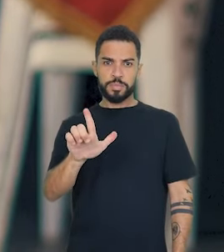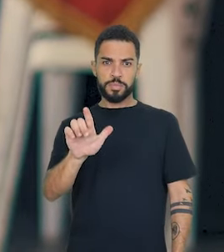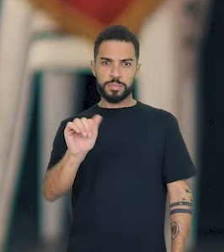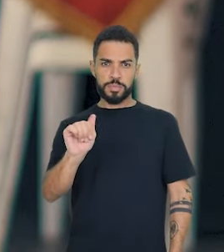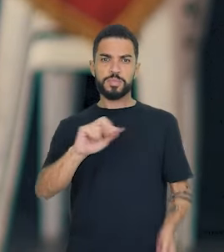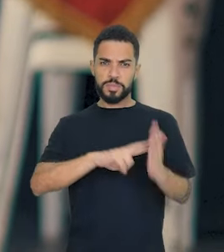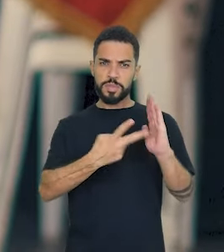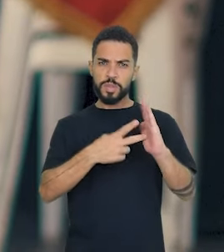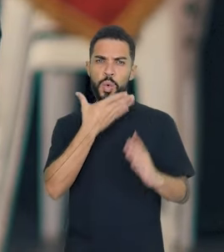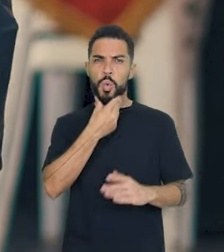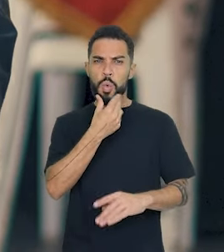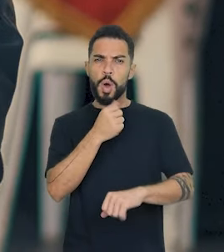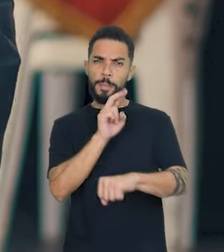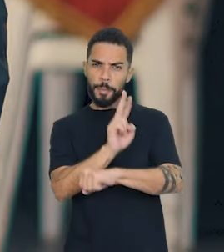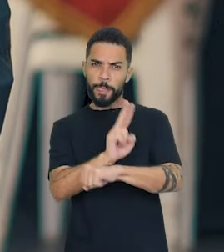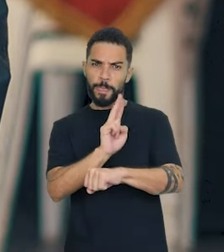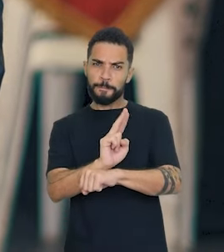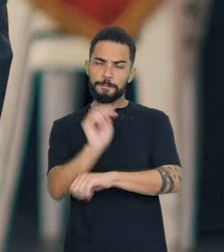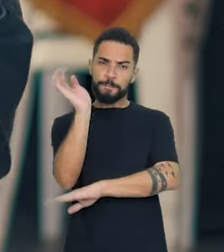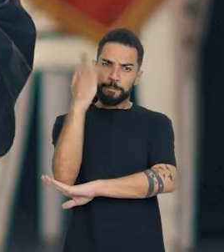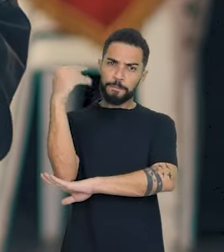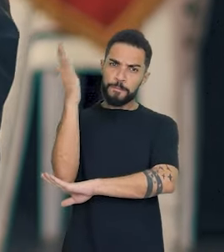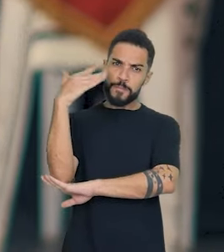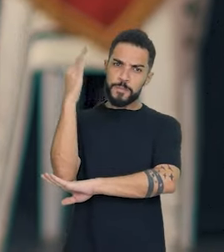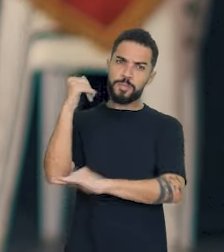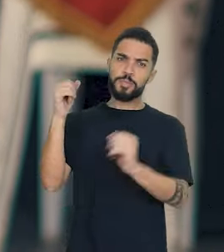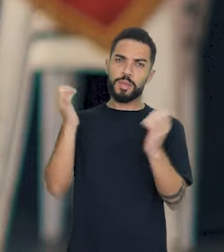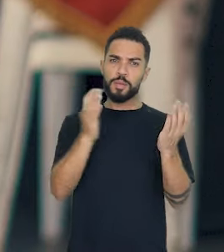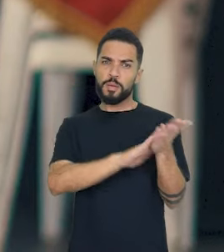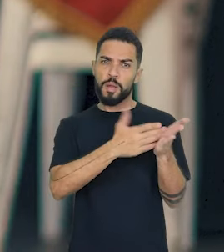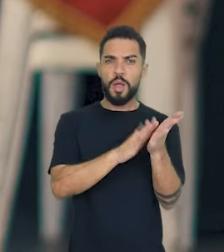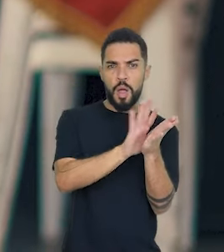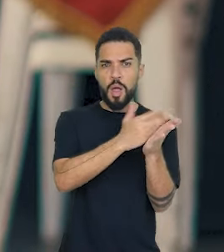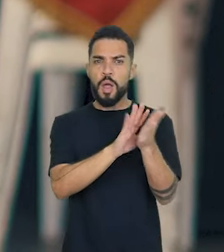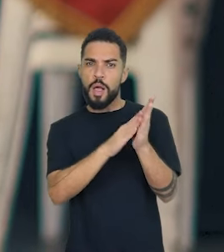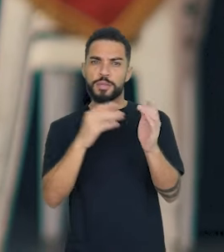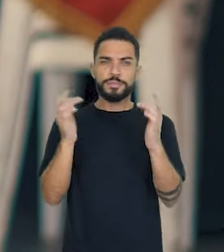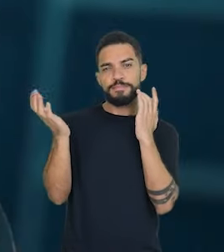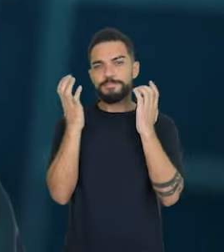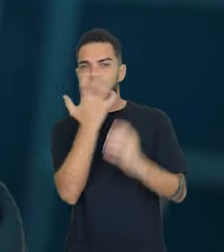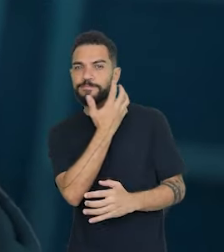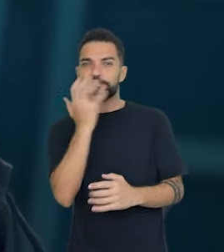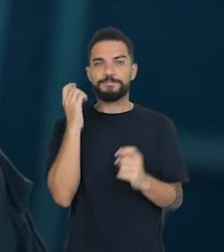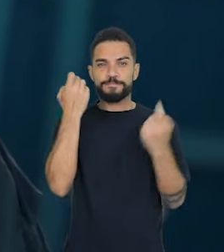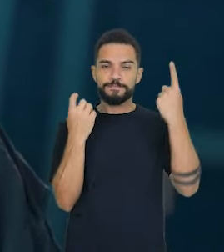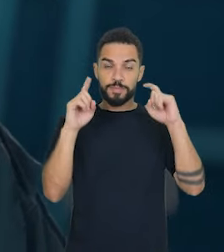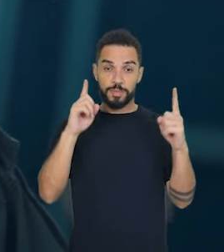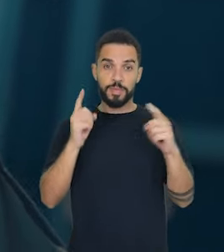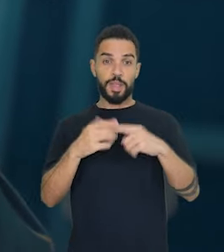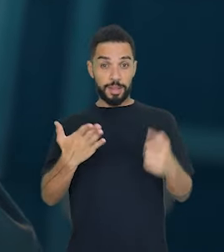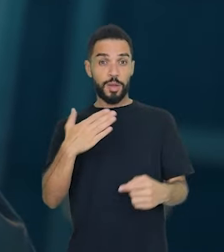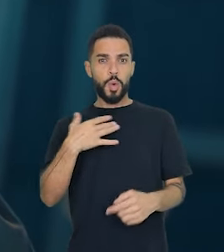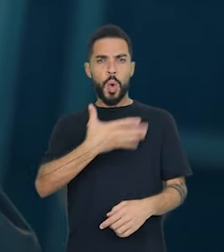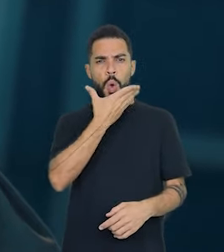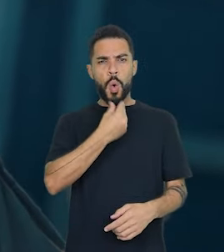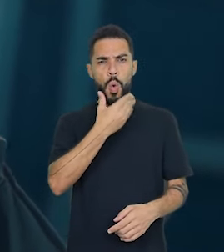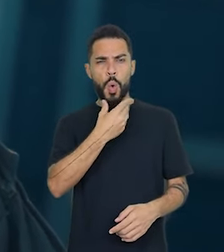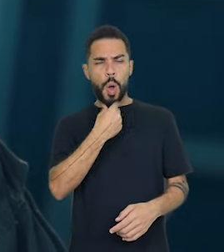mais você como o apresentador do garoto e diretor da escola, eu estou tranquilo. Mal sabia eu que ele ia